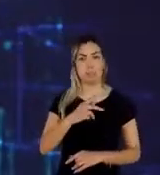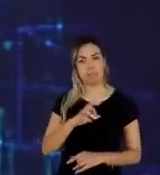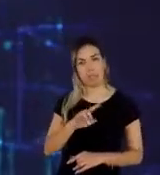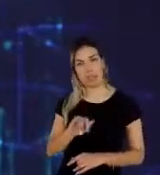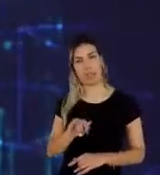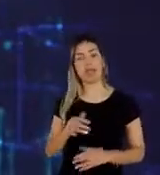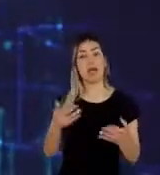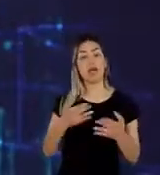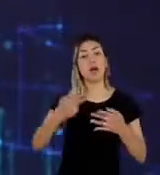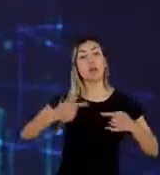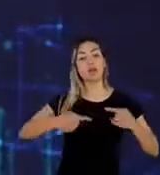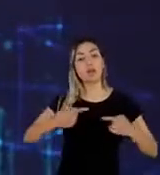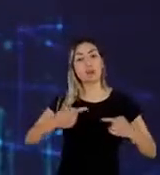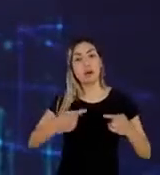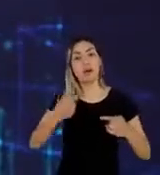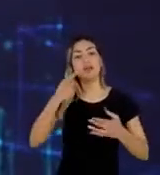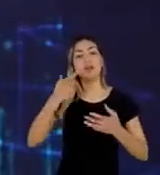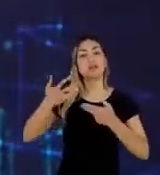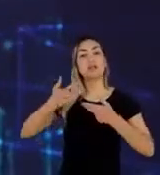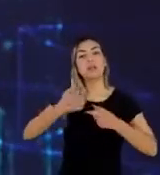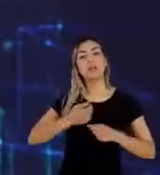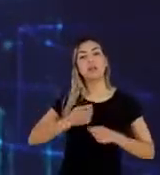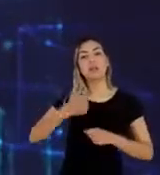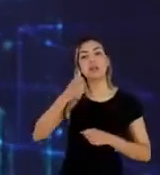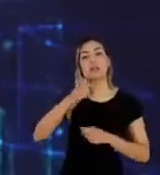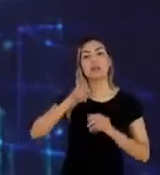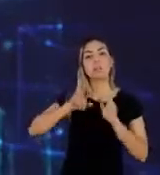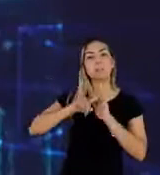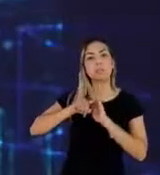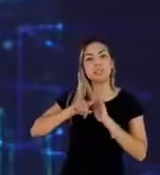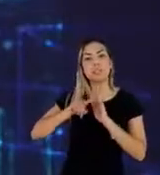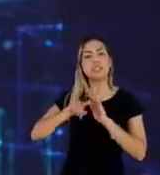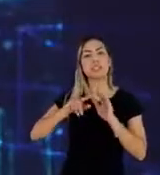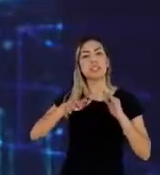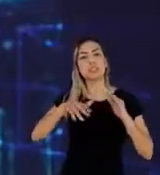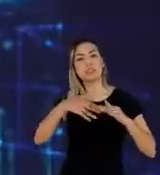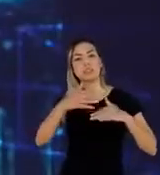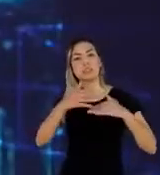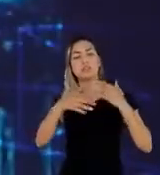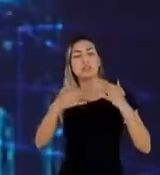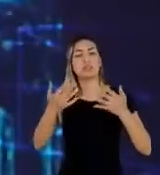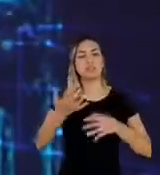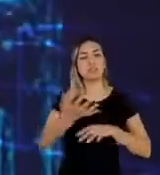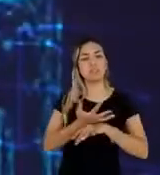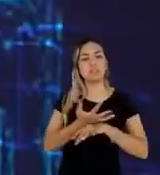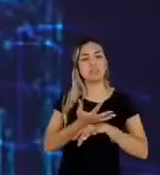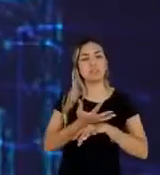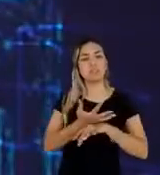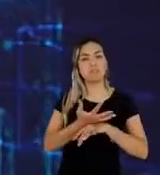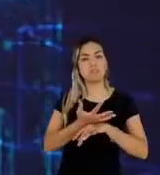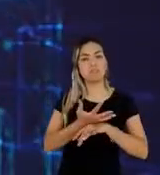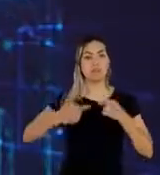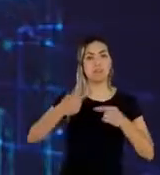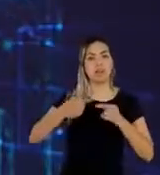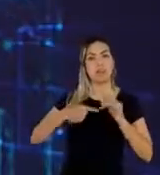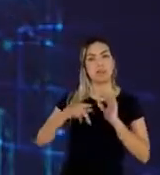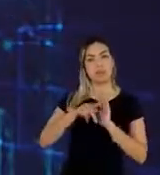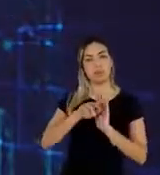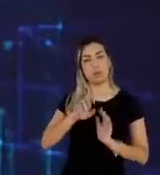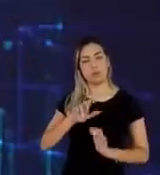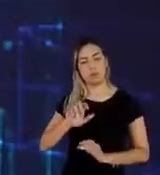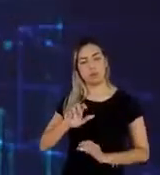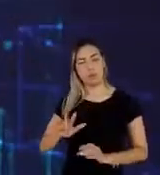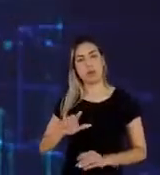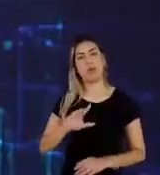eu convoco agora a Superintendente Adjunta de Pesquisa e Desenvolvimento e Eficiência Energética da ANEEL, Carmen Sanches, o presidente